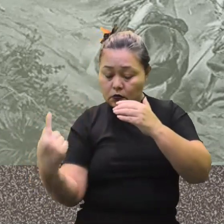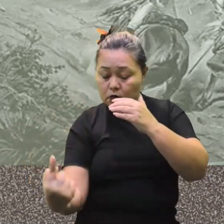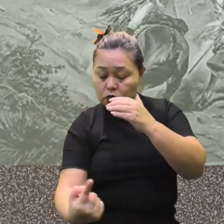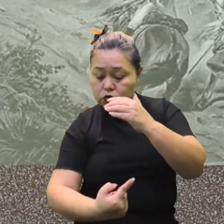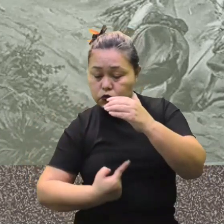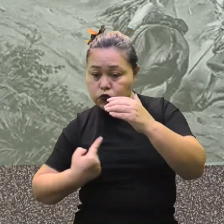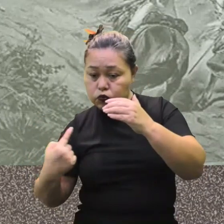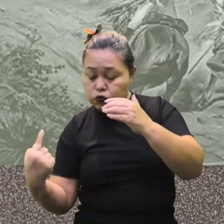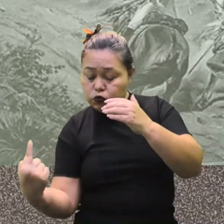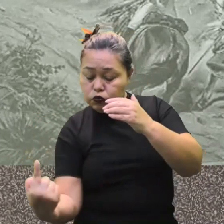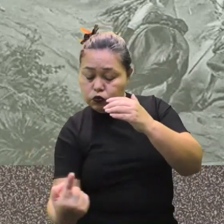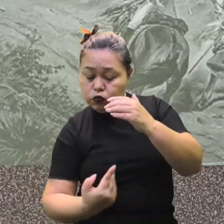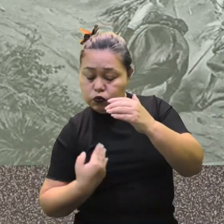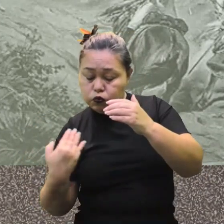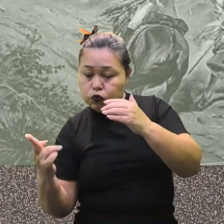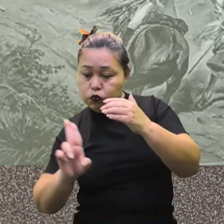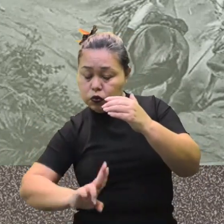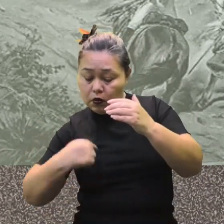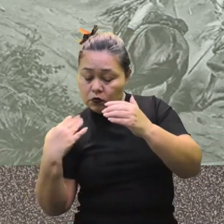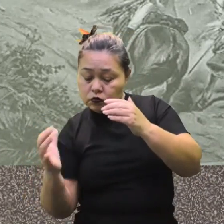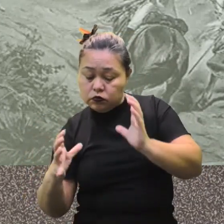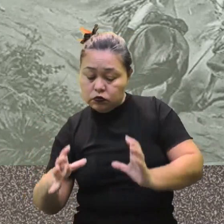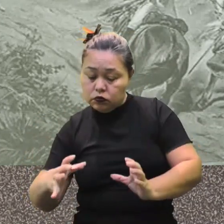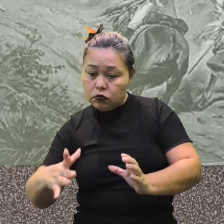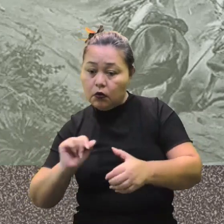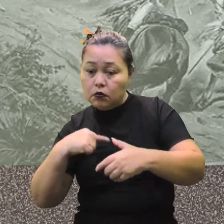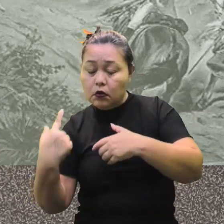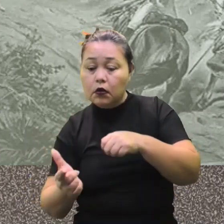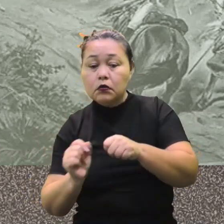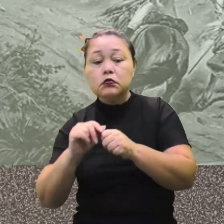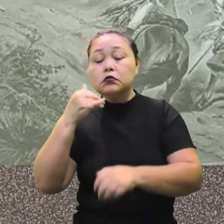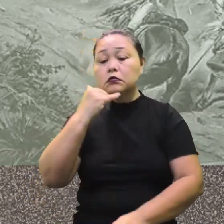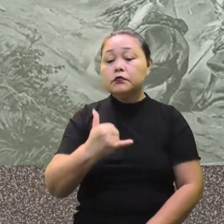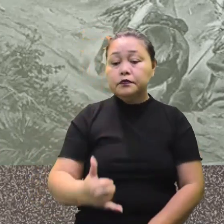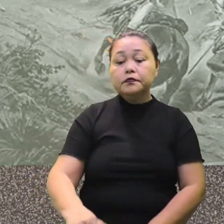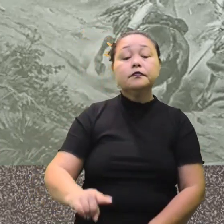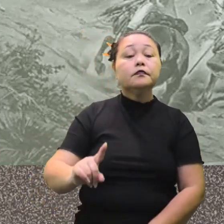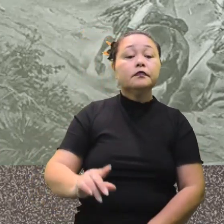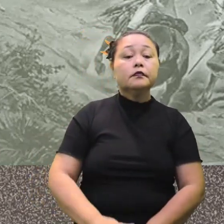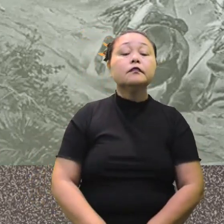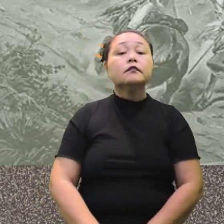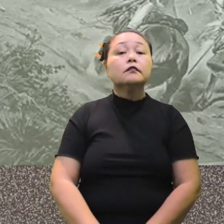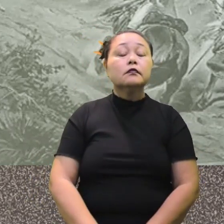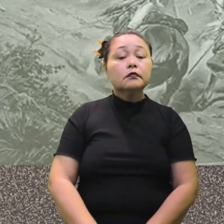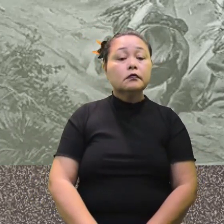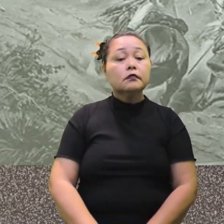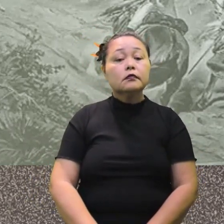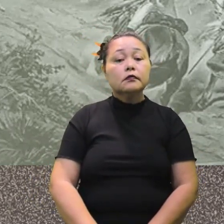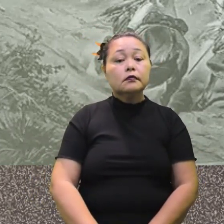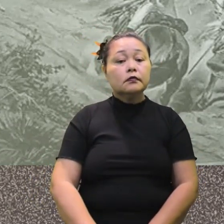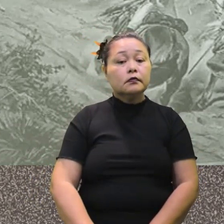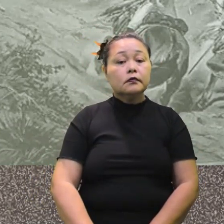a correnteza do rio ela é utilizada para gerar essa energia.